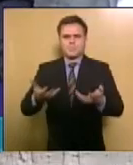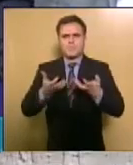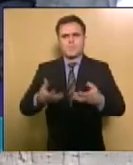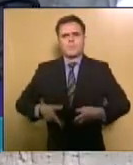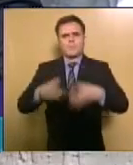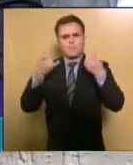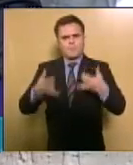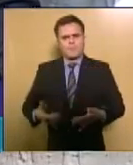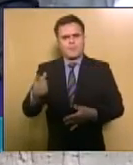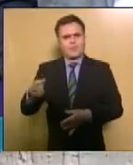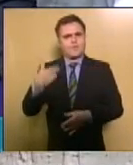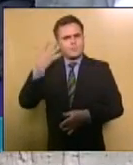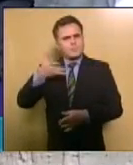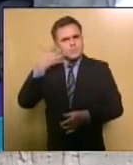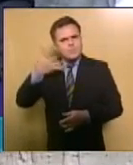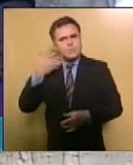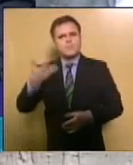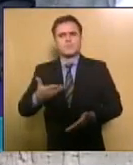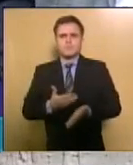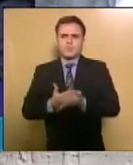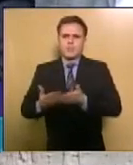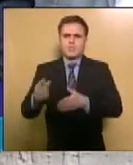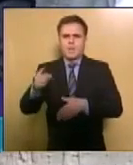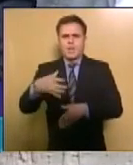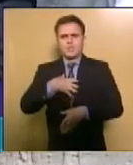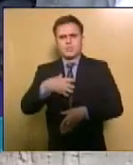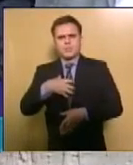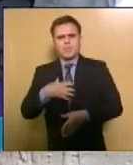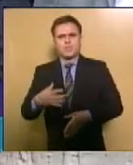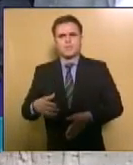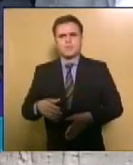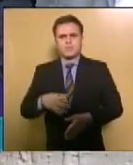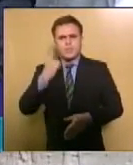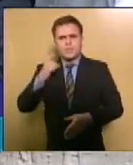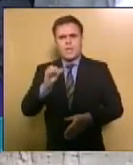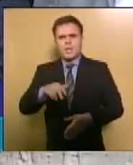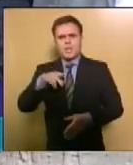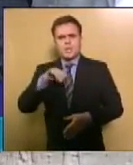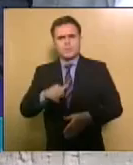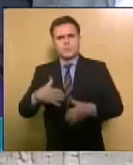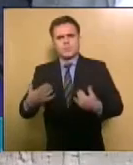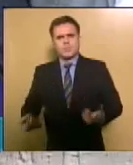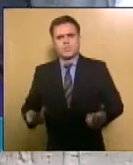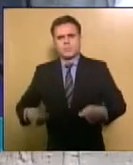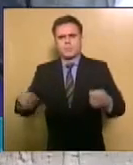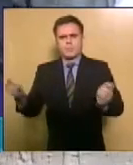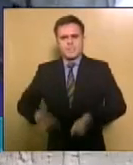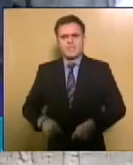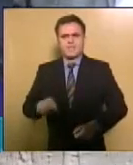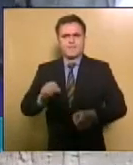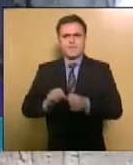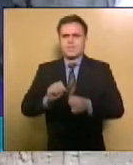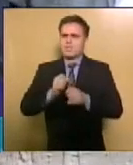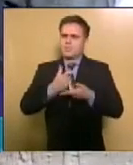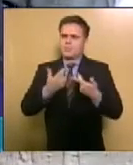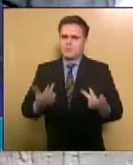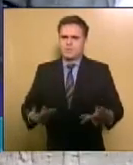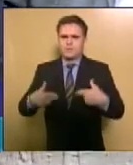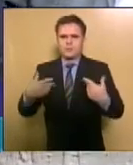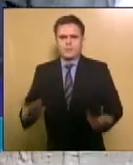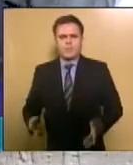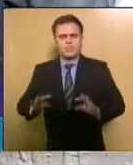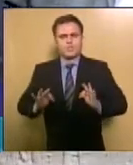palestrantes parabenizar a iniciativa da deputada Ana Lúcia e dizia que precisamos fazer realmente um grande esforço toda a